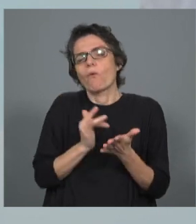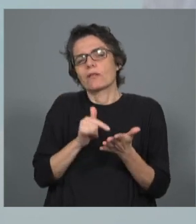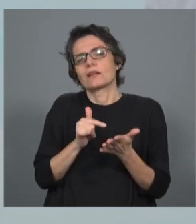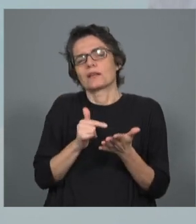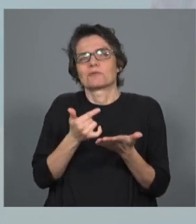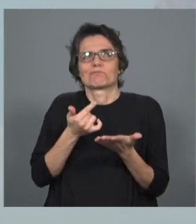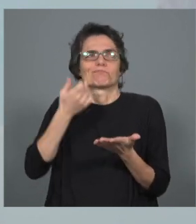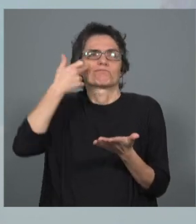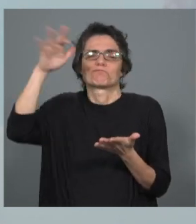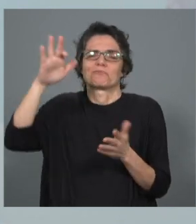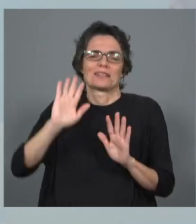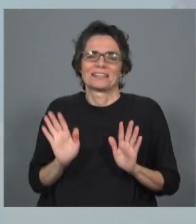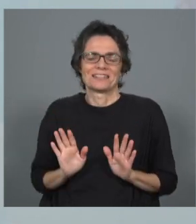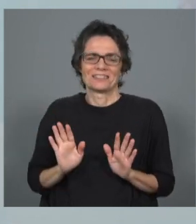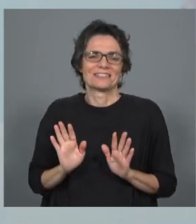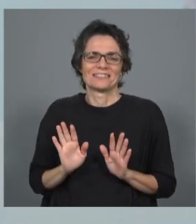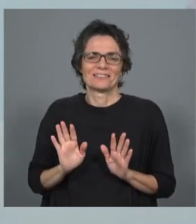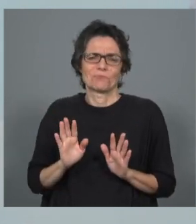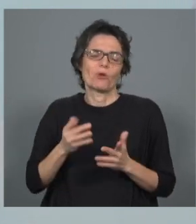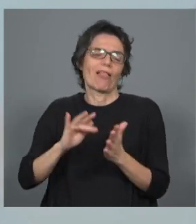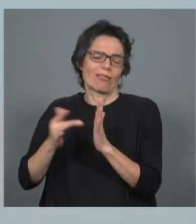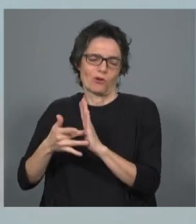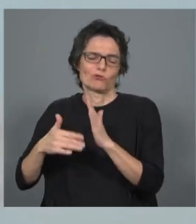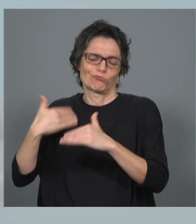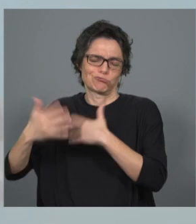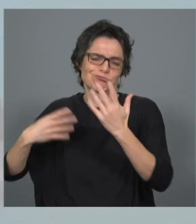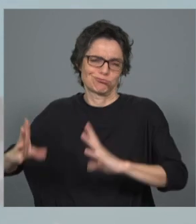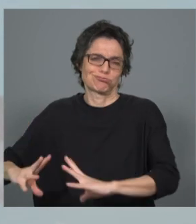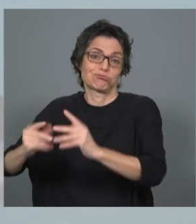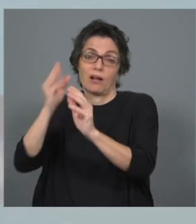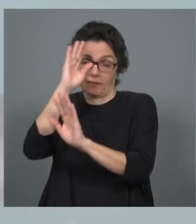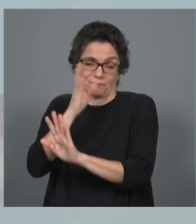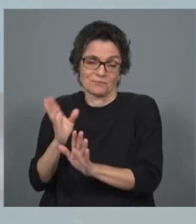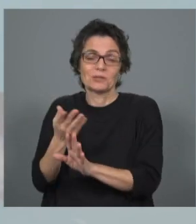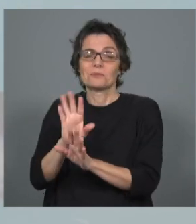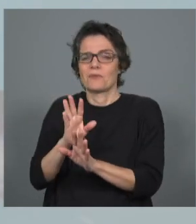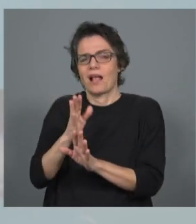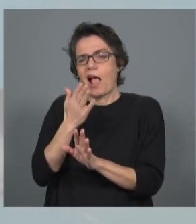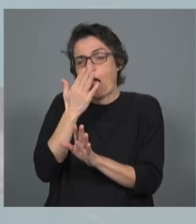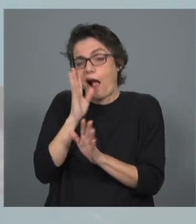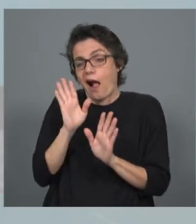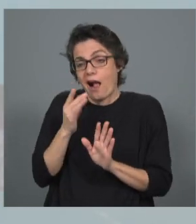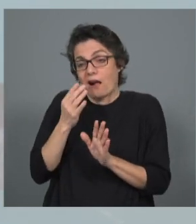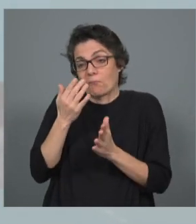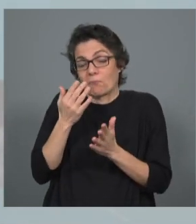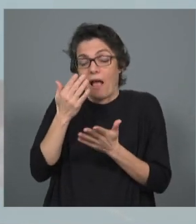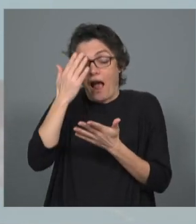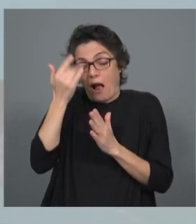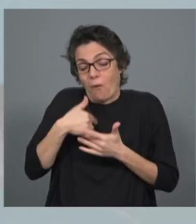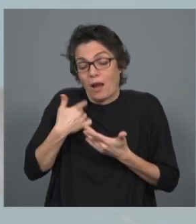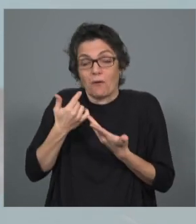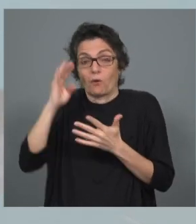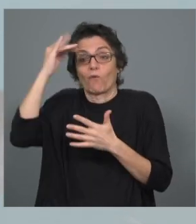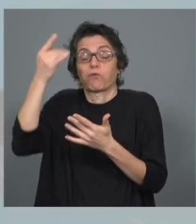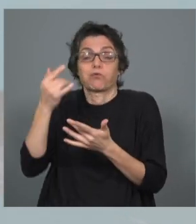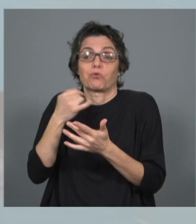Não me parece que, por mais avanço tecnológico que exista, não me parece, isto é a minha opinião, eu não prevejo o futuro, mas